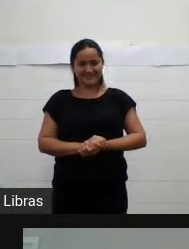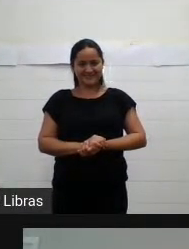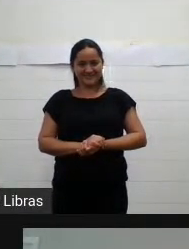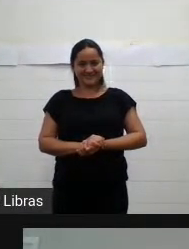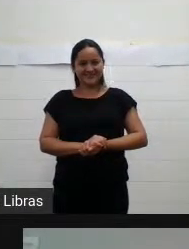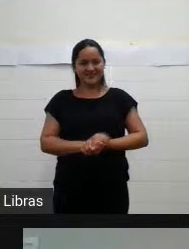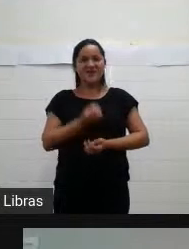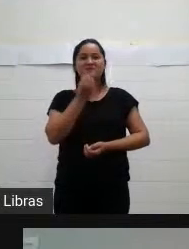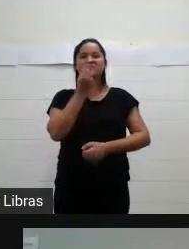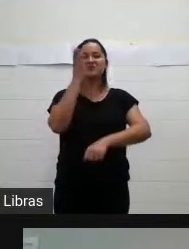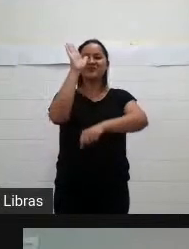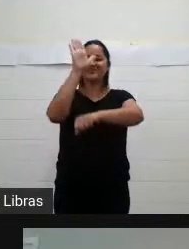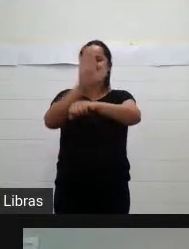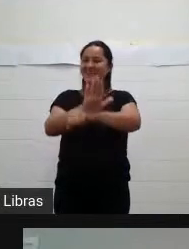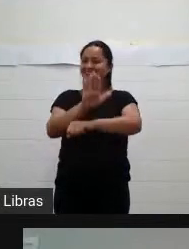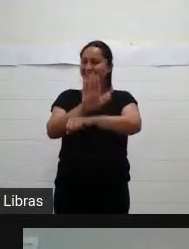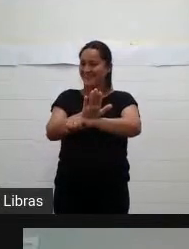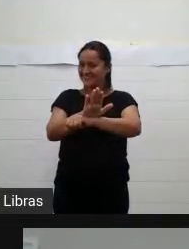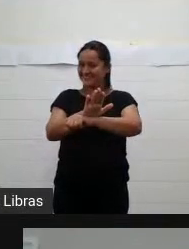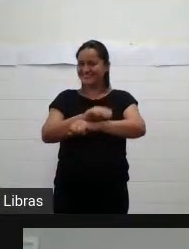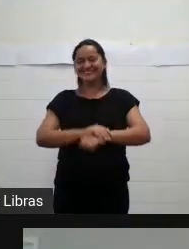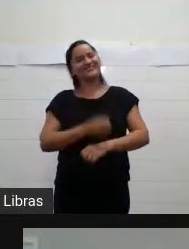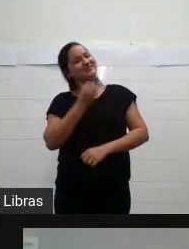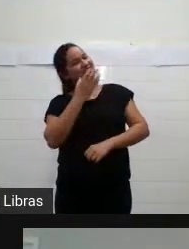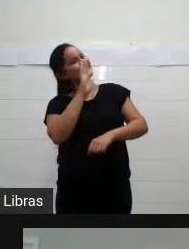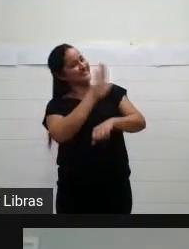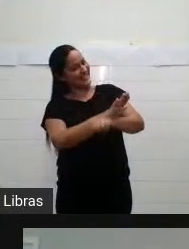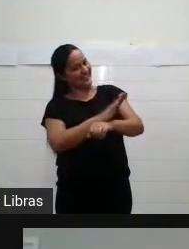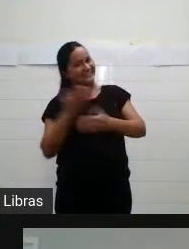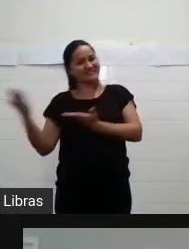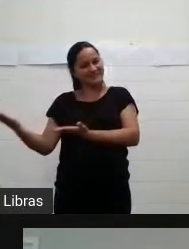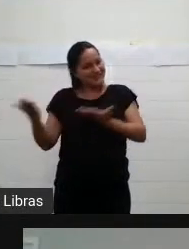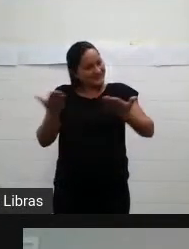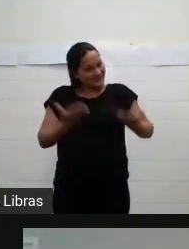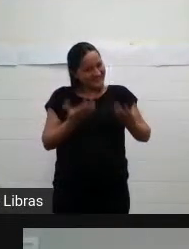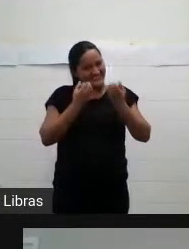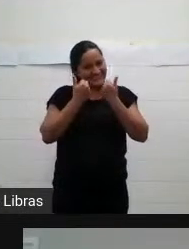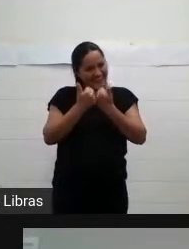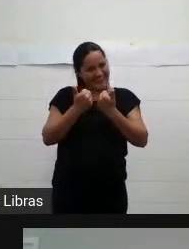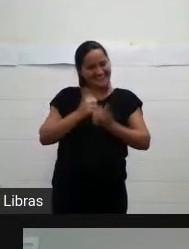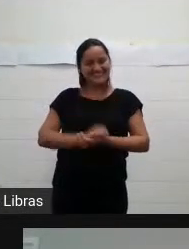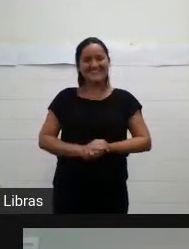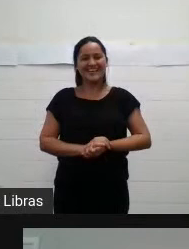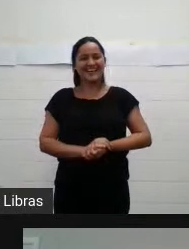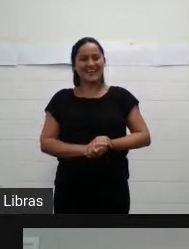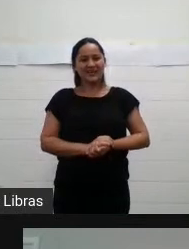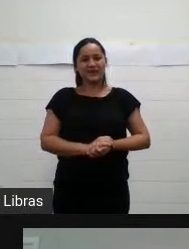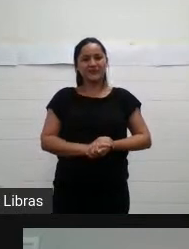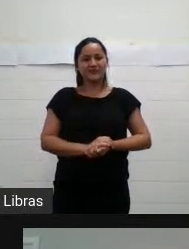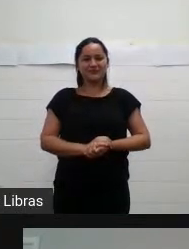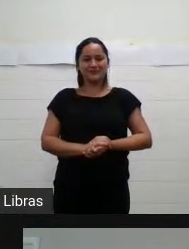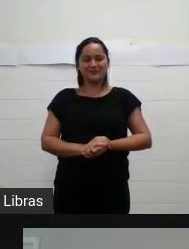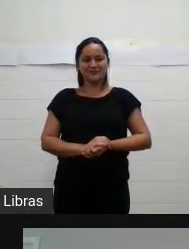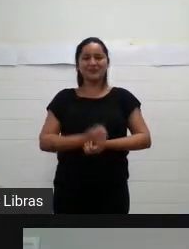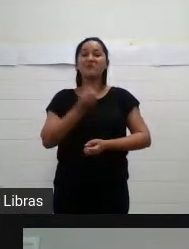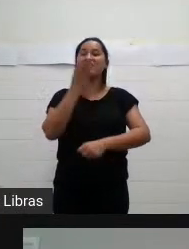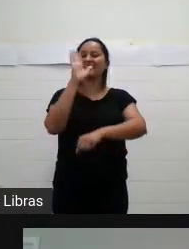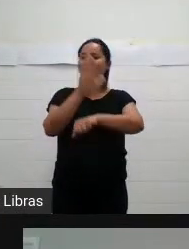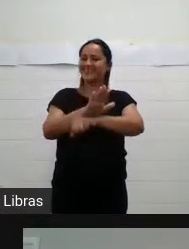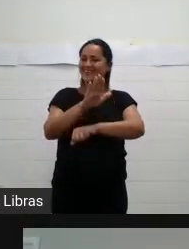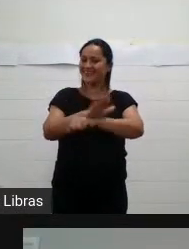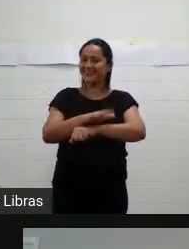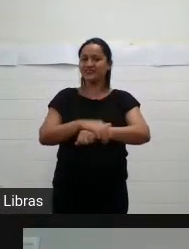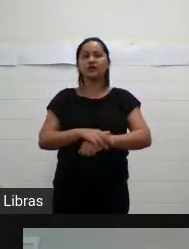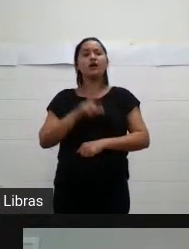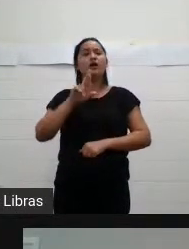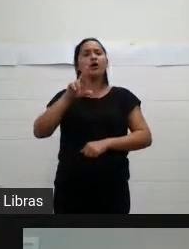Boa tarde. Boa tarde. Olá, boa tarde. Sejam bem-vindas. Boa tarde. Boa tarde, Eda. Rodrigo,